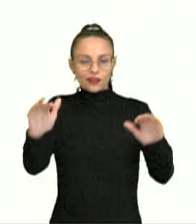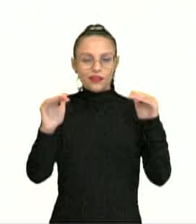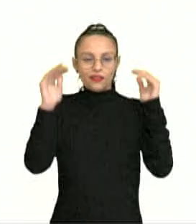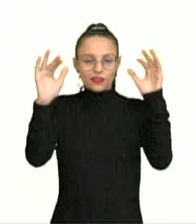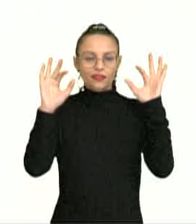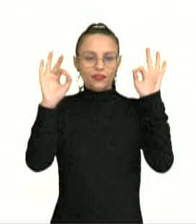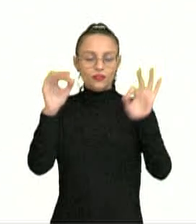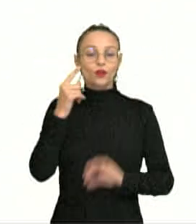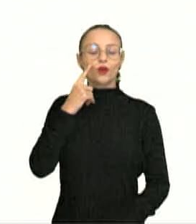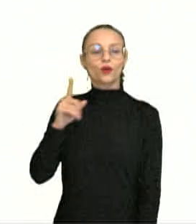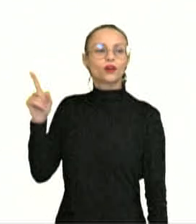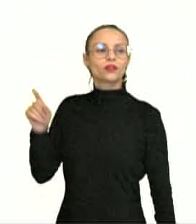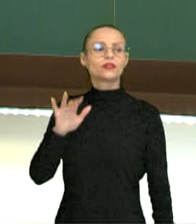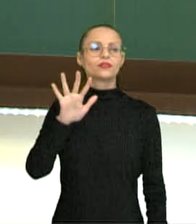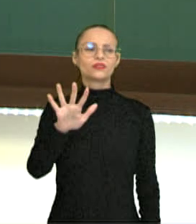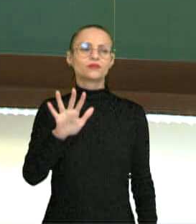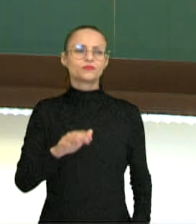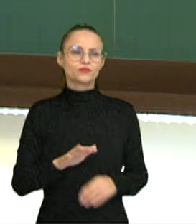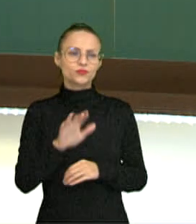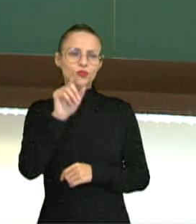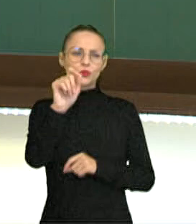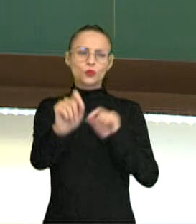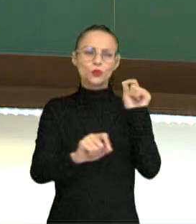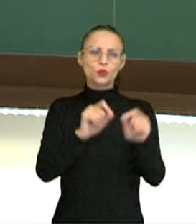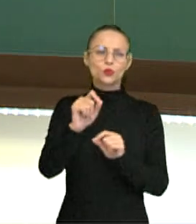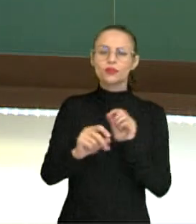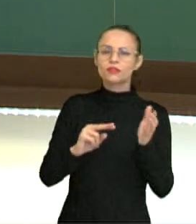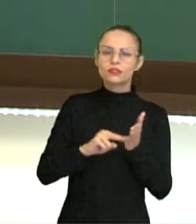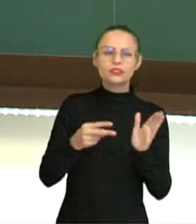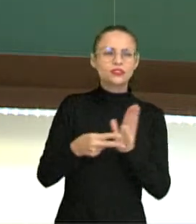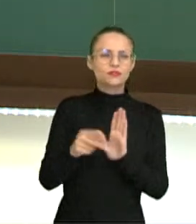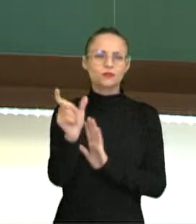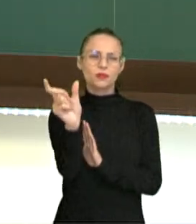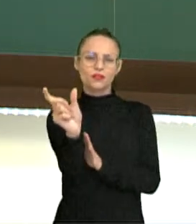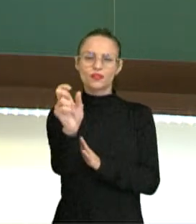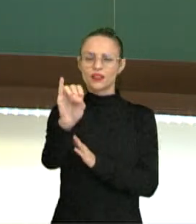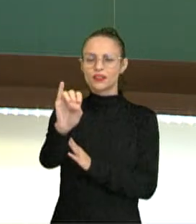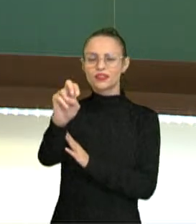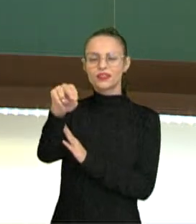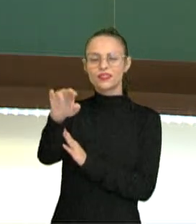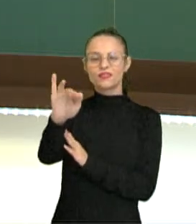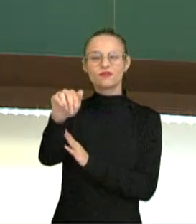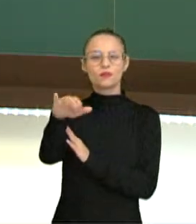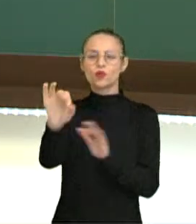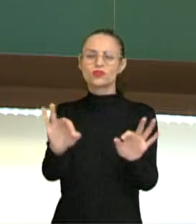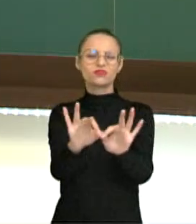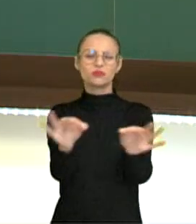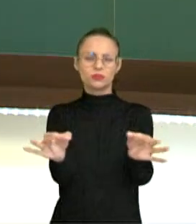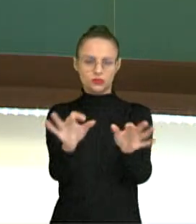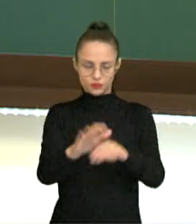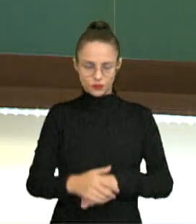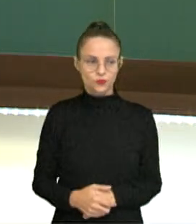trecho você pode estar pensando assim, o que significa ínfimo, né? Pequeno, menor.